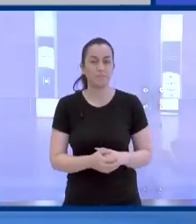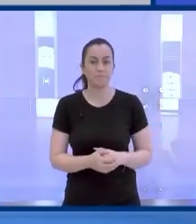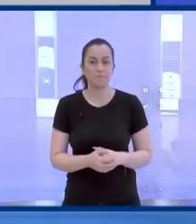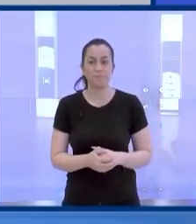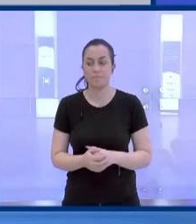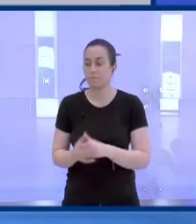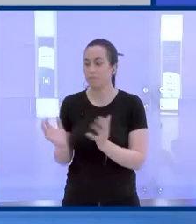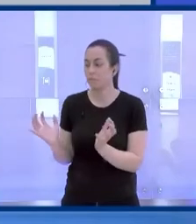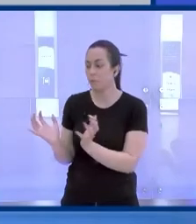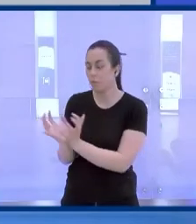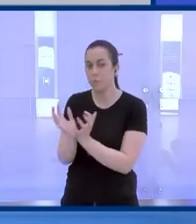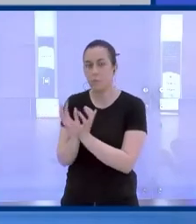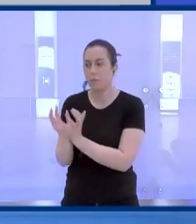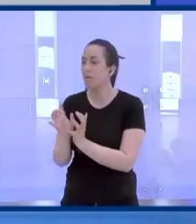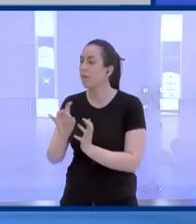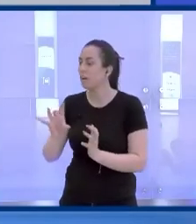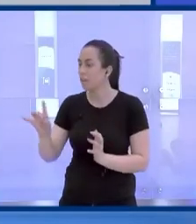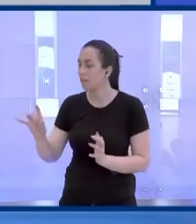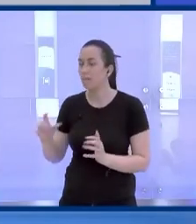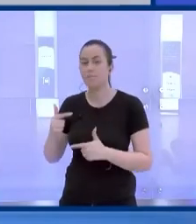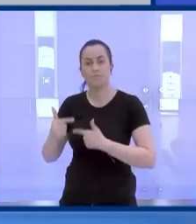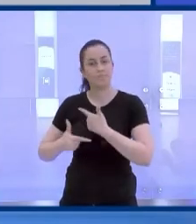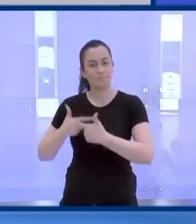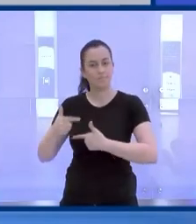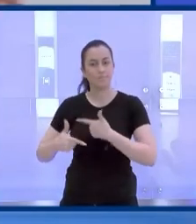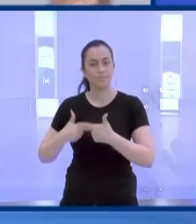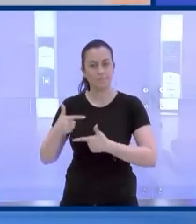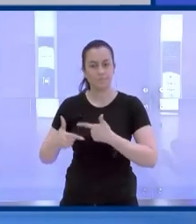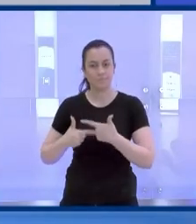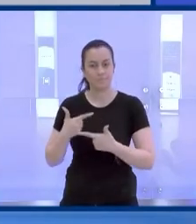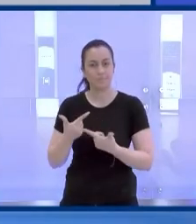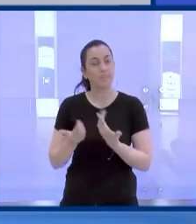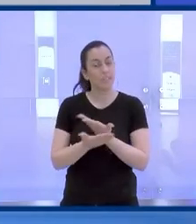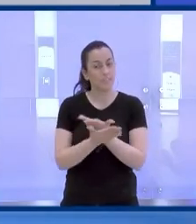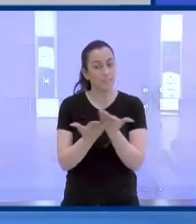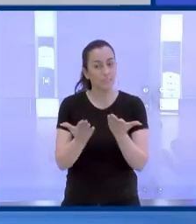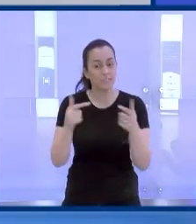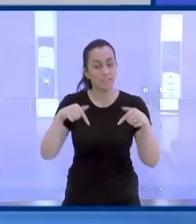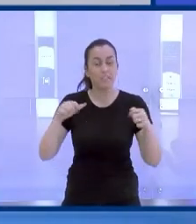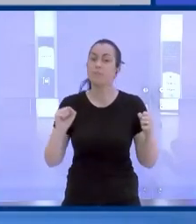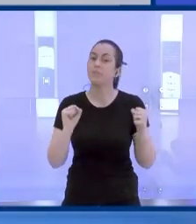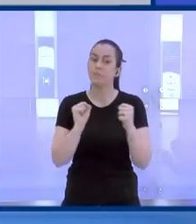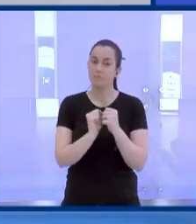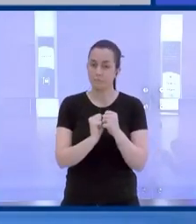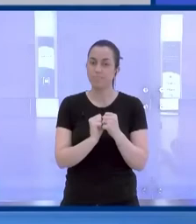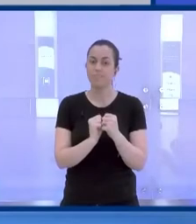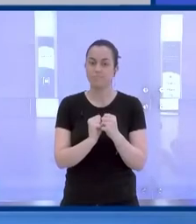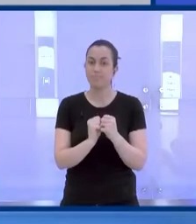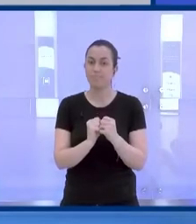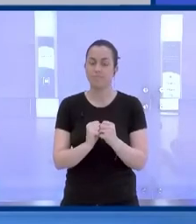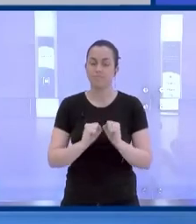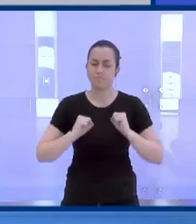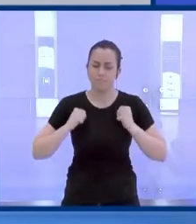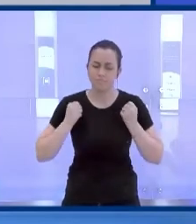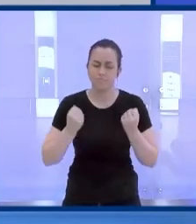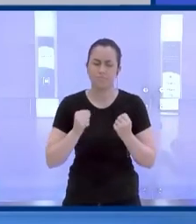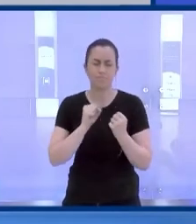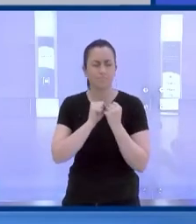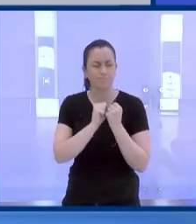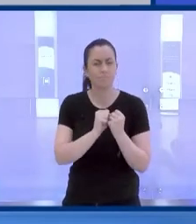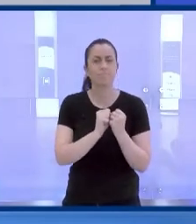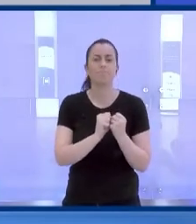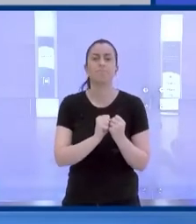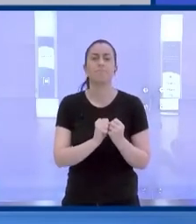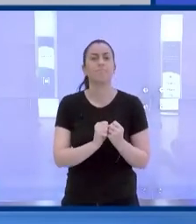sociedade, a cada um dos servidores, a cada um de vocês que estão aqui e que participaram ativamente, a cada um